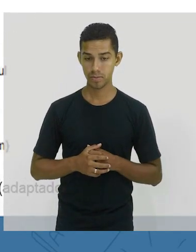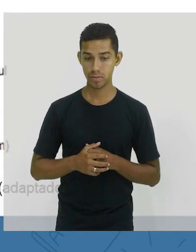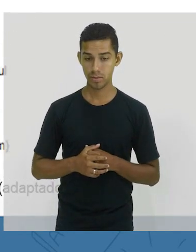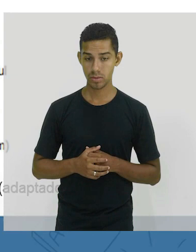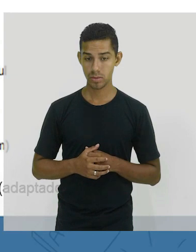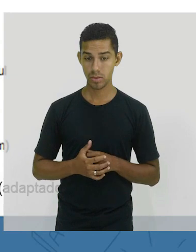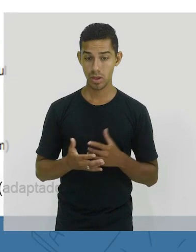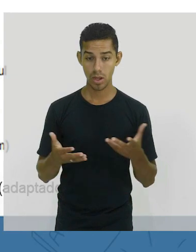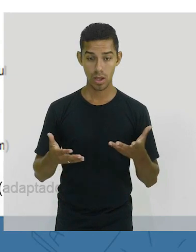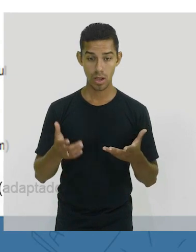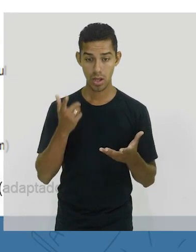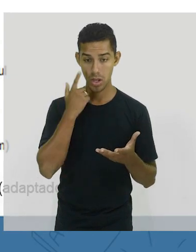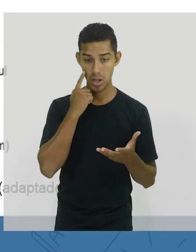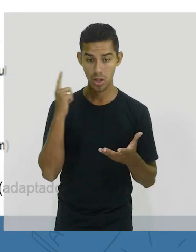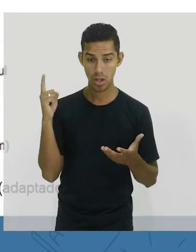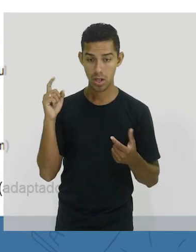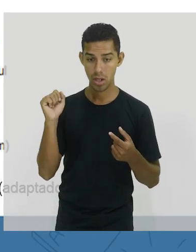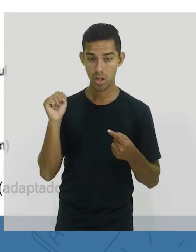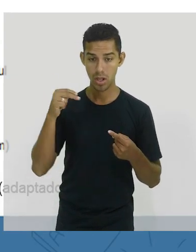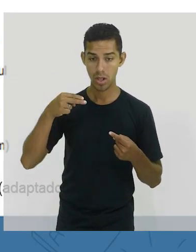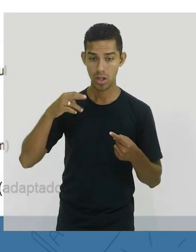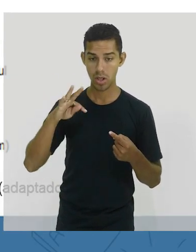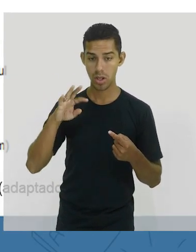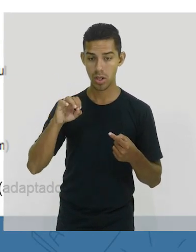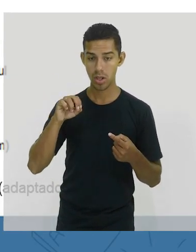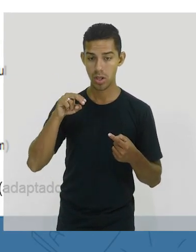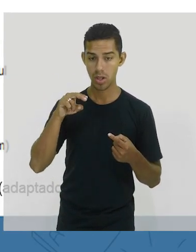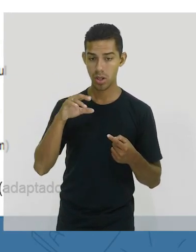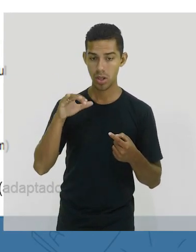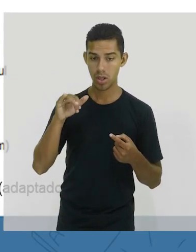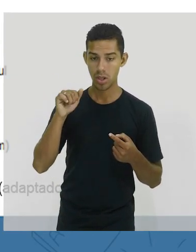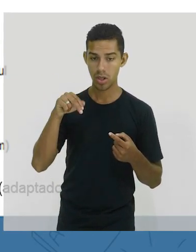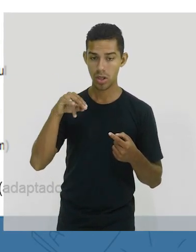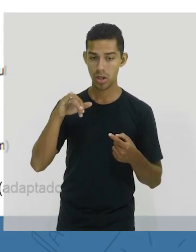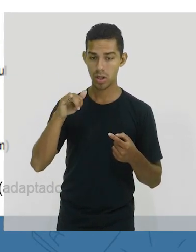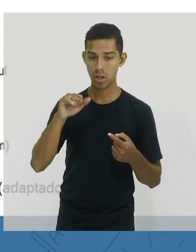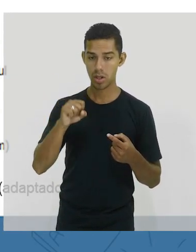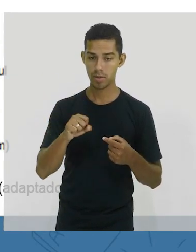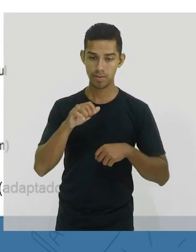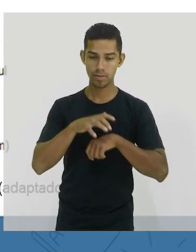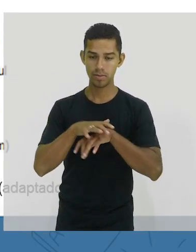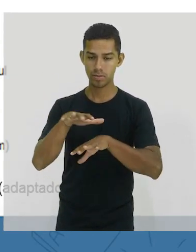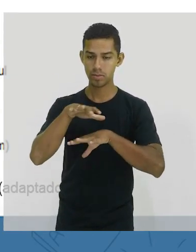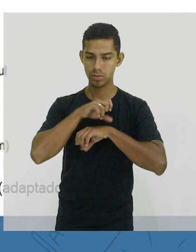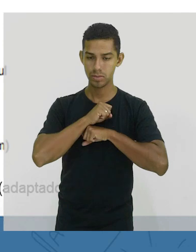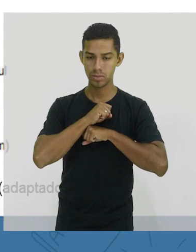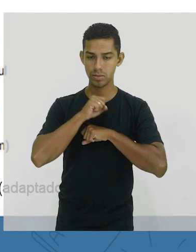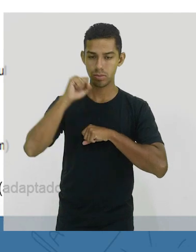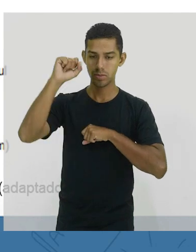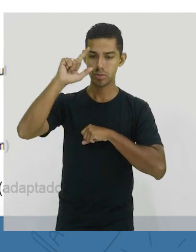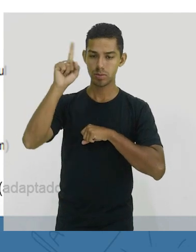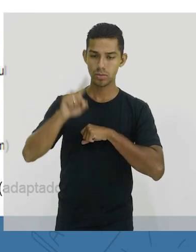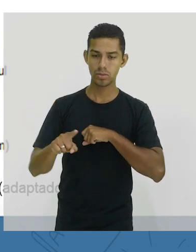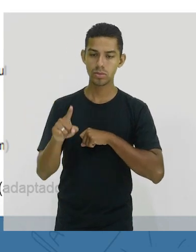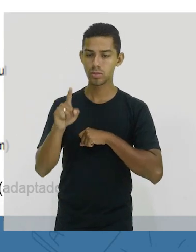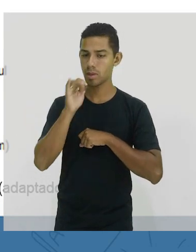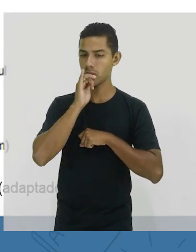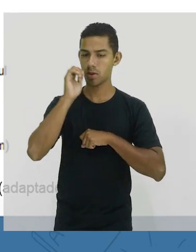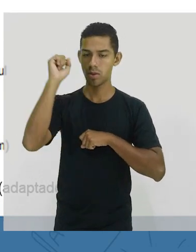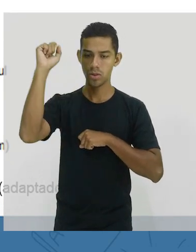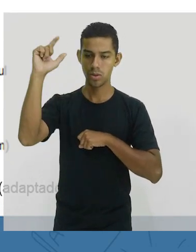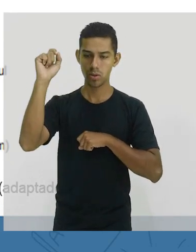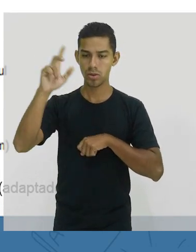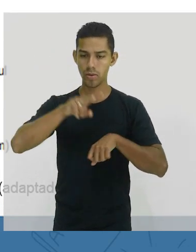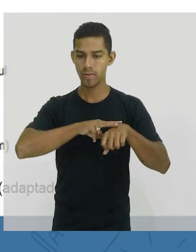Já as antocianinas absorvem a luz, desde o azul até o verde. Neste caso, a